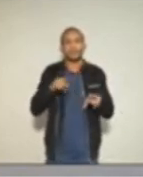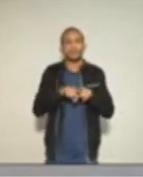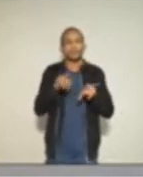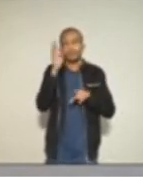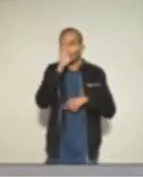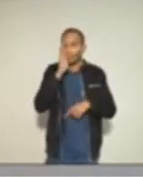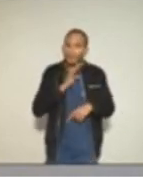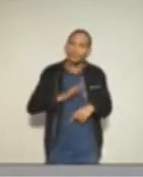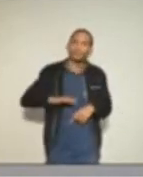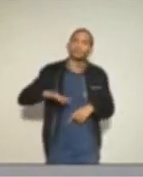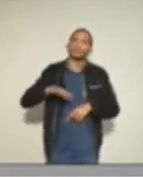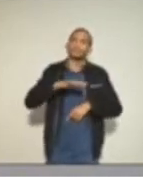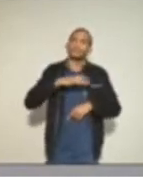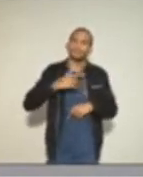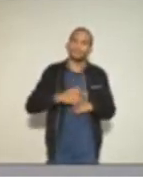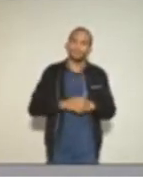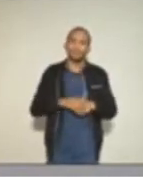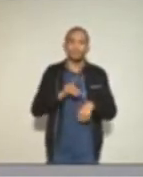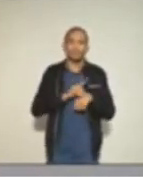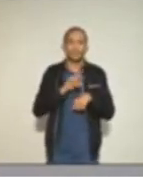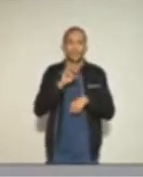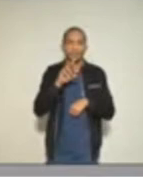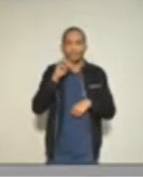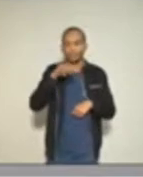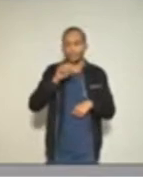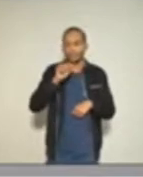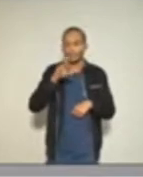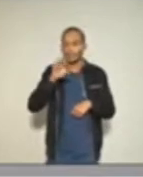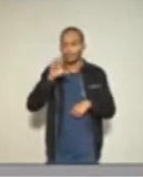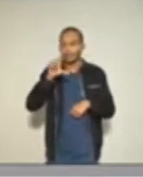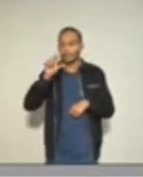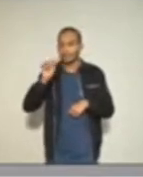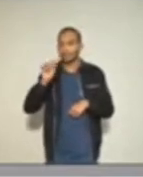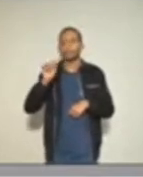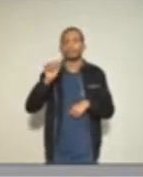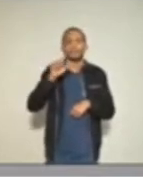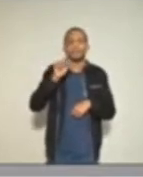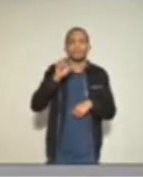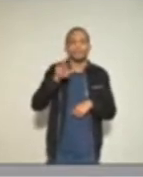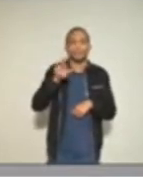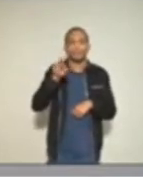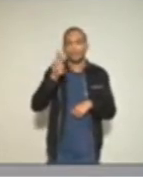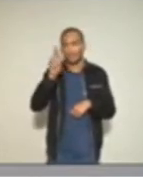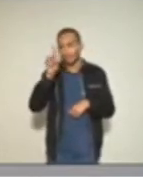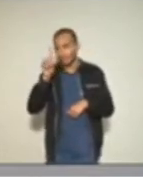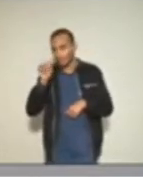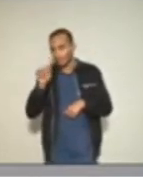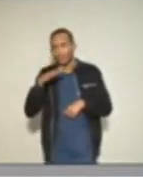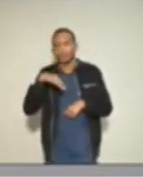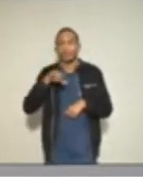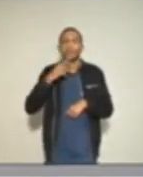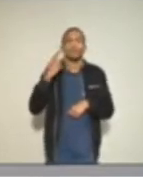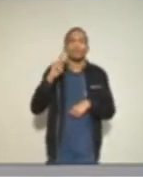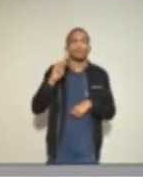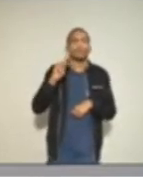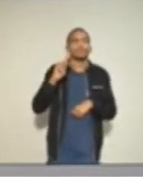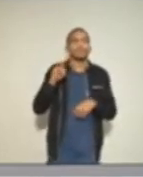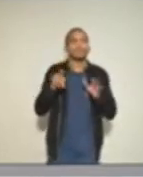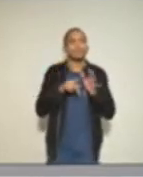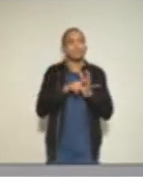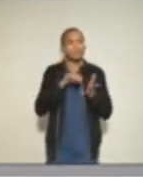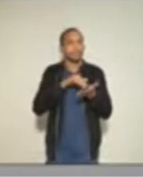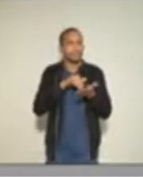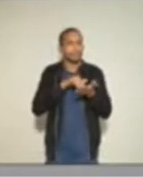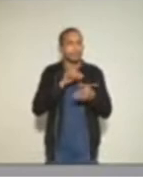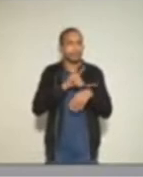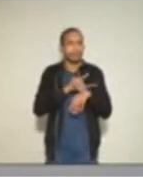Brasil. Doutora Marcela Arruda, do escritório do Dr. Rubens